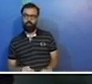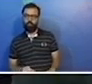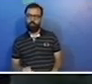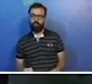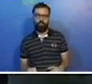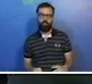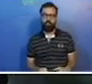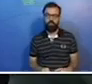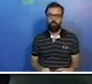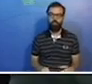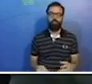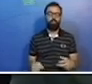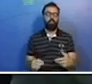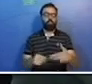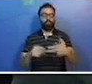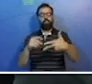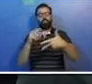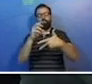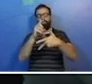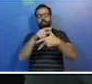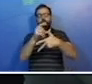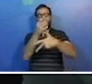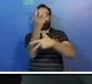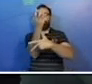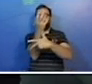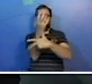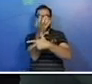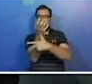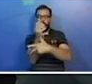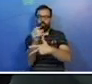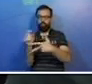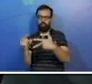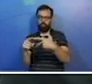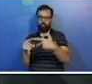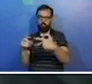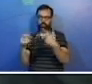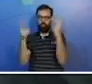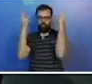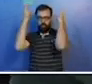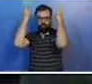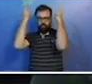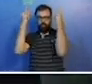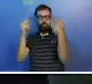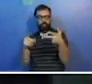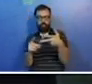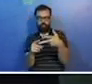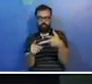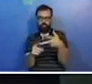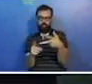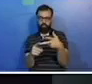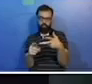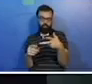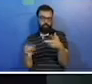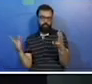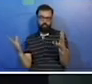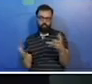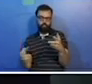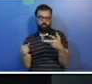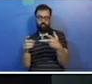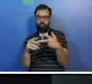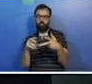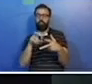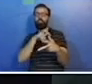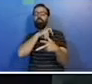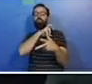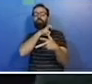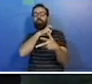novamente no coelho. Mas esse aqui já foi. Eu vou passar para o consumidor